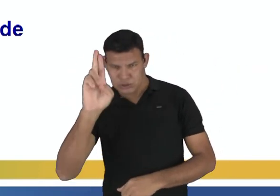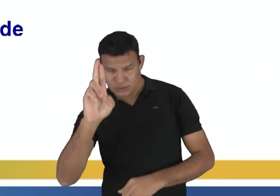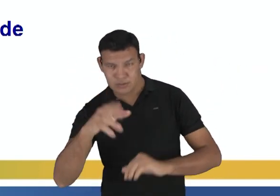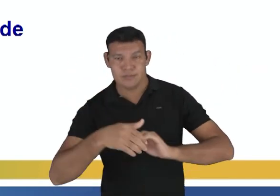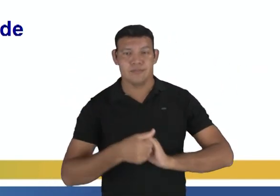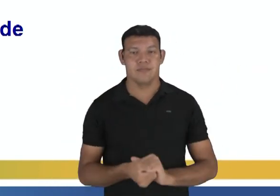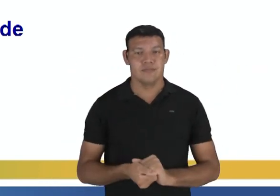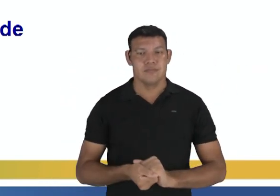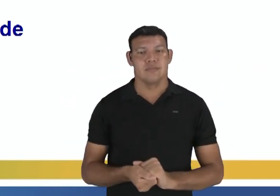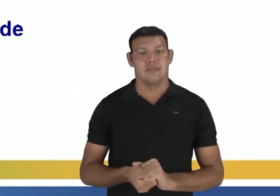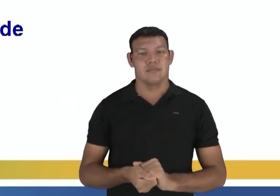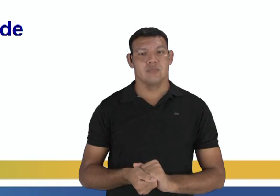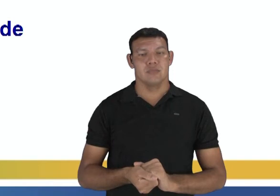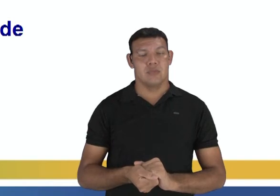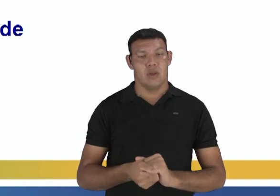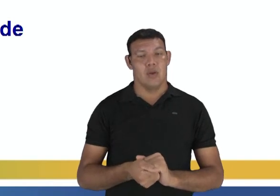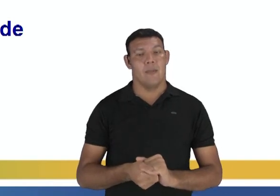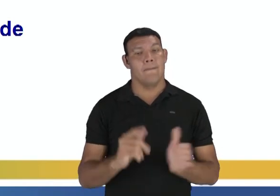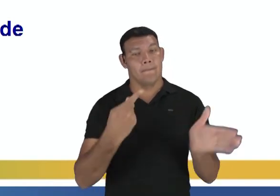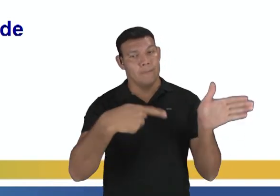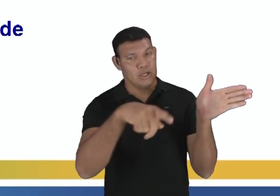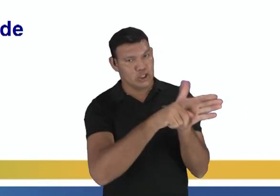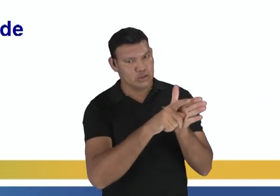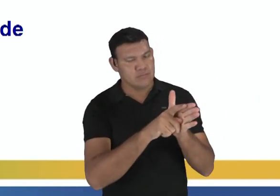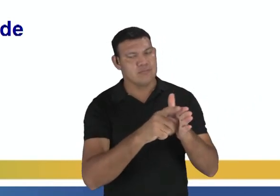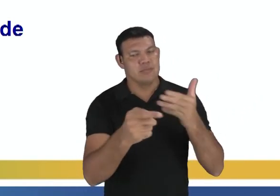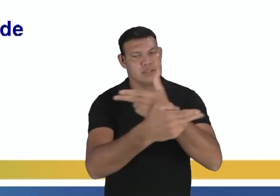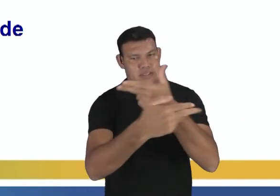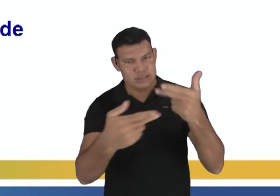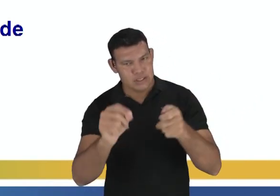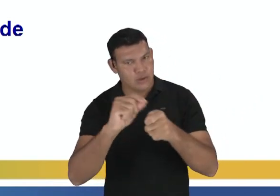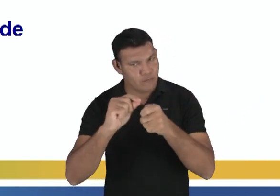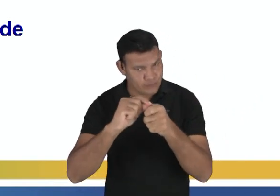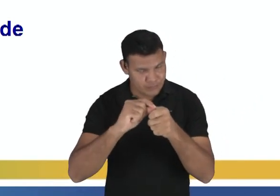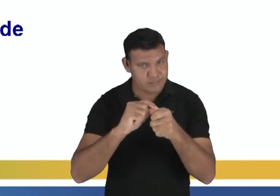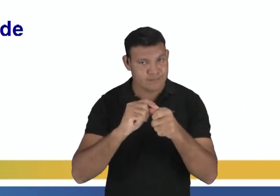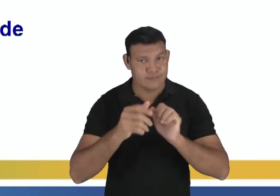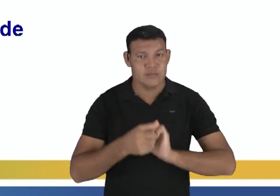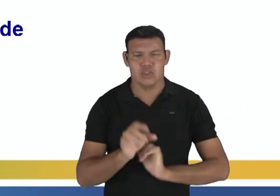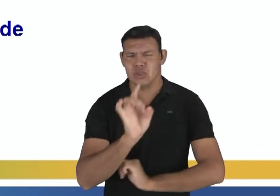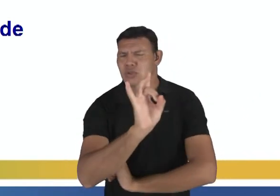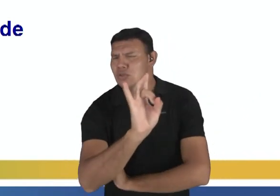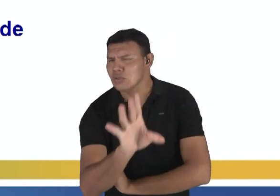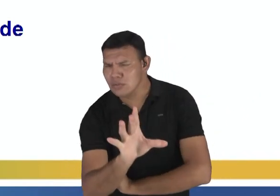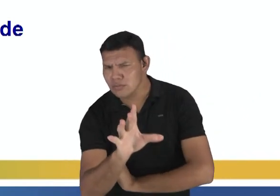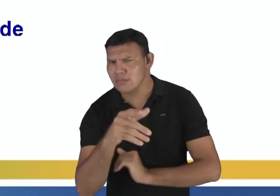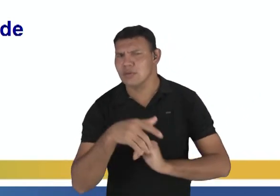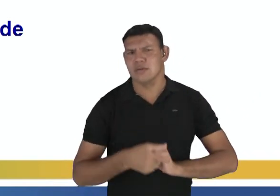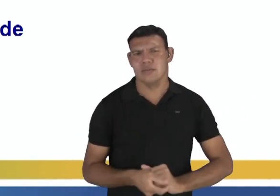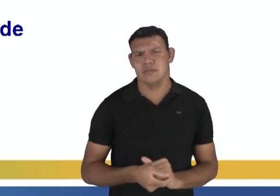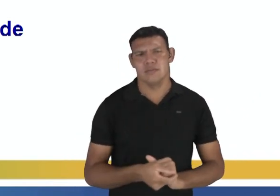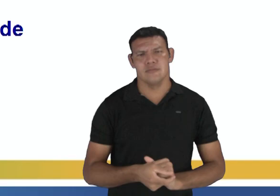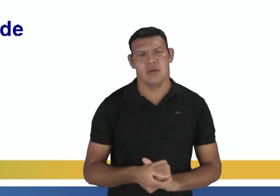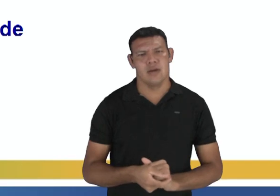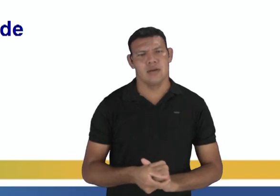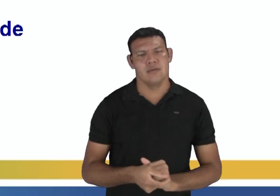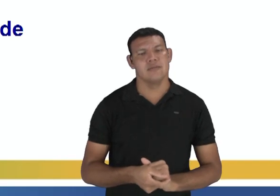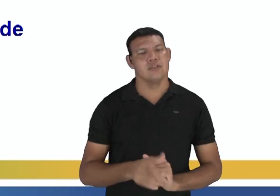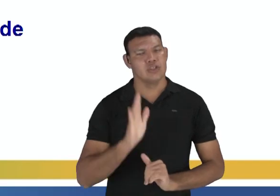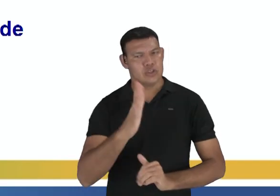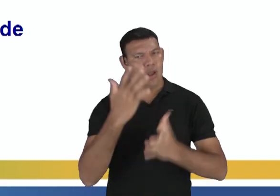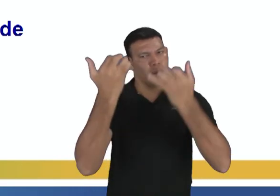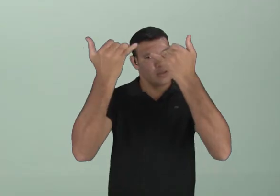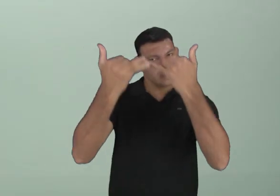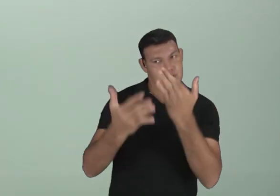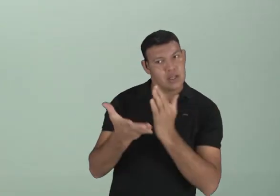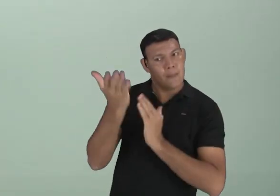o chefe, o dono dos meios de produção? Ou eu sou somente aquele que, como eu disse agora